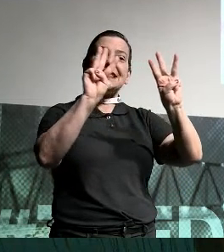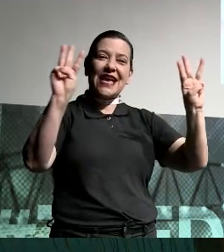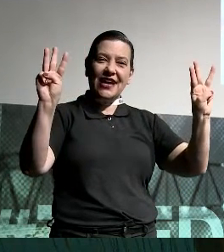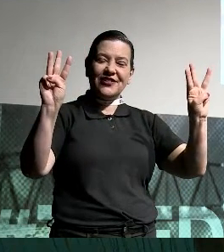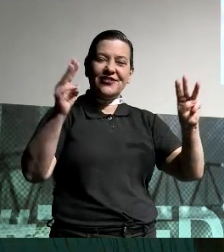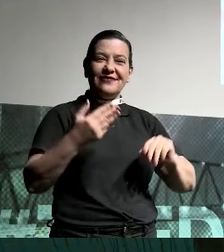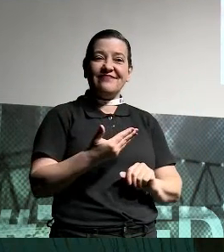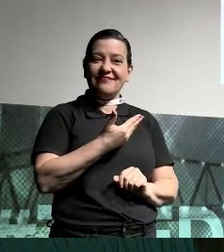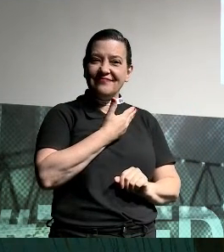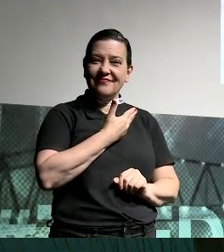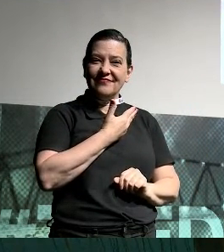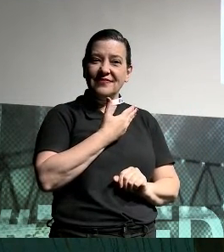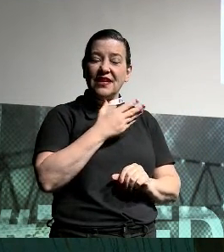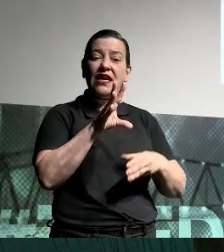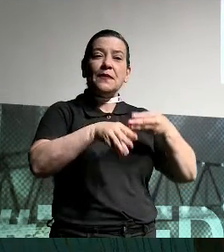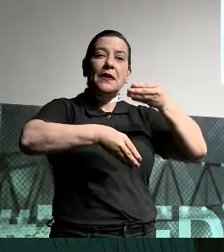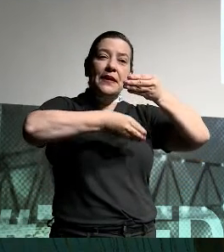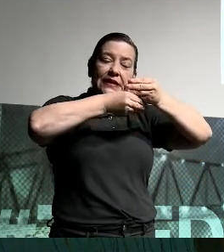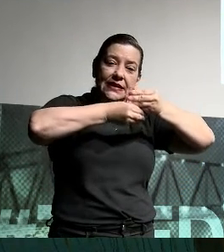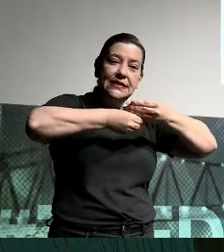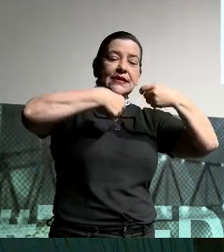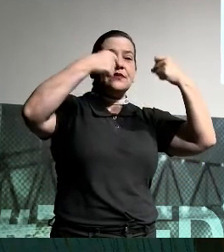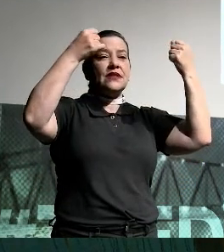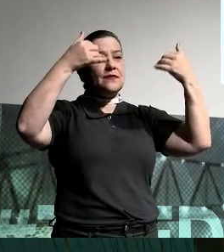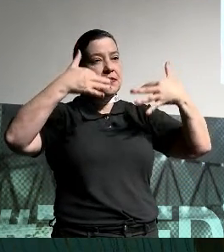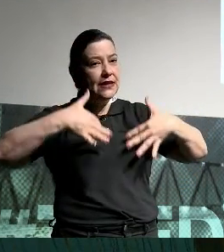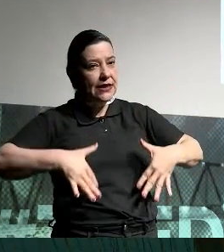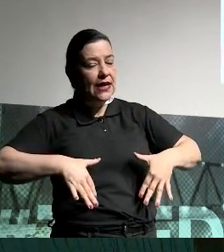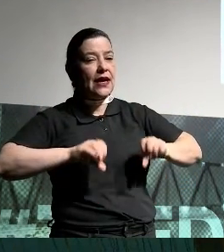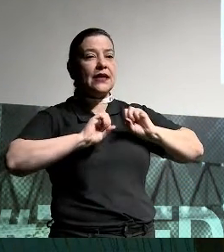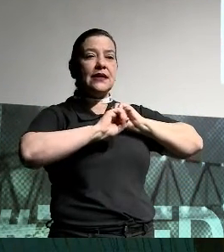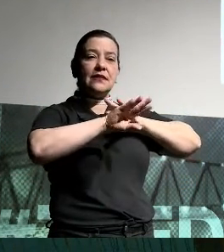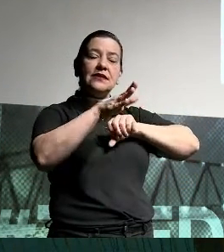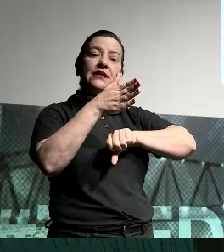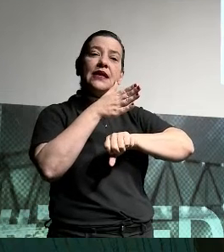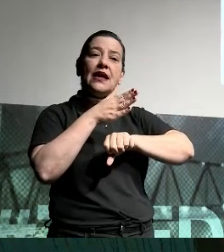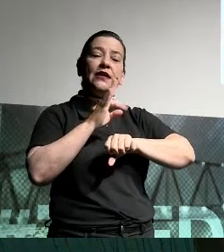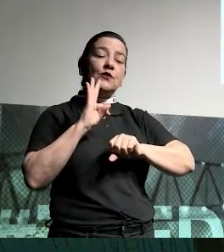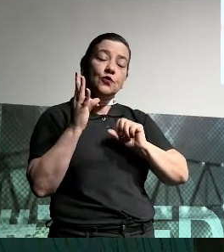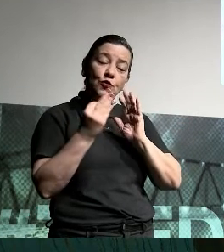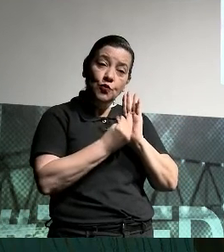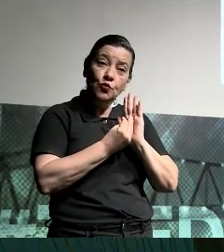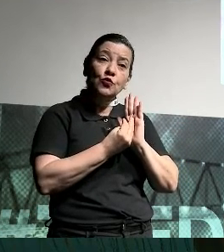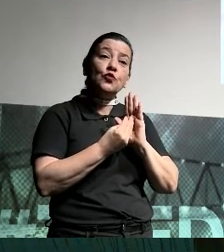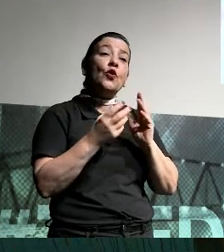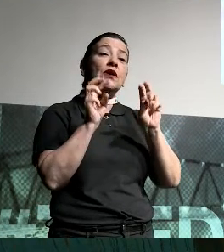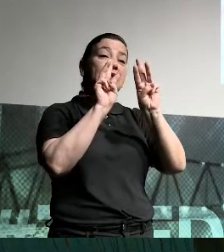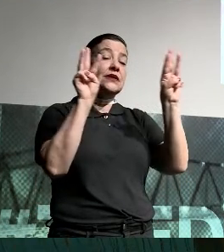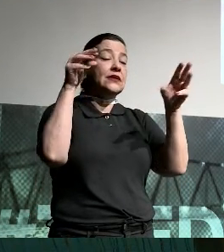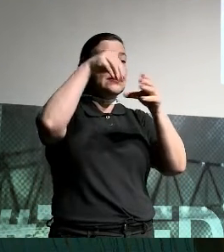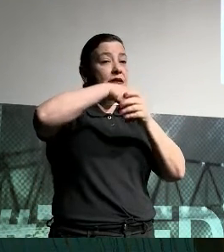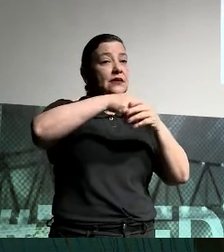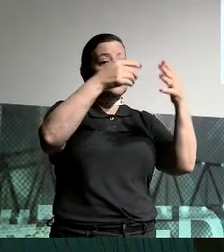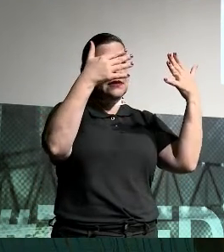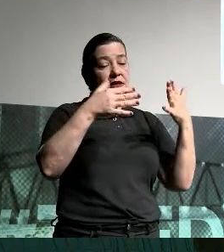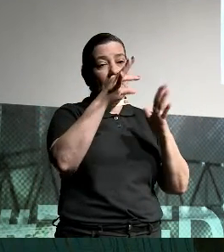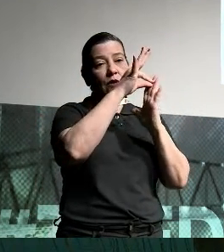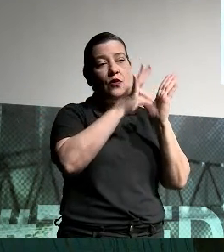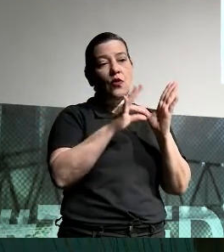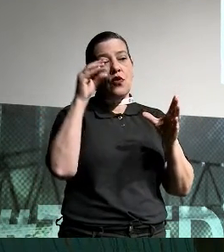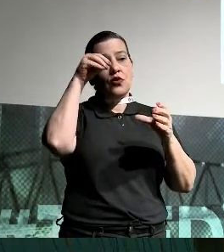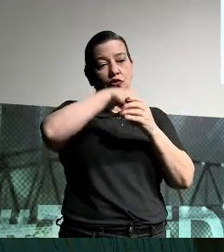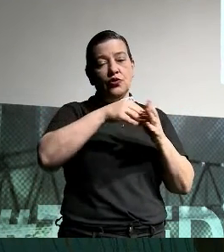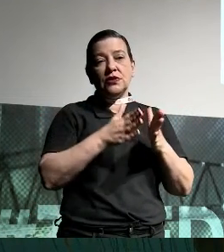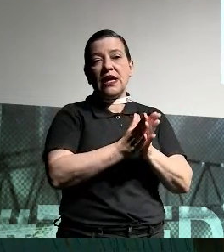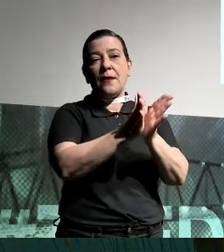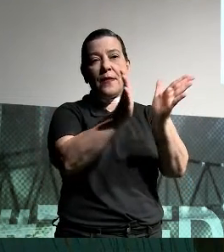agora. Toda a implementação que eu expliquei para vocês, tudo que eu acabei de falar aqui, ele tem nesse código. Tá? Esse código está